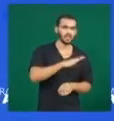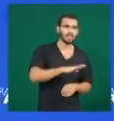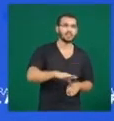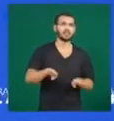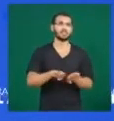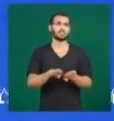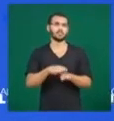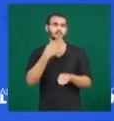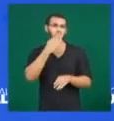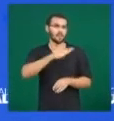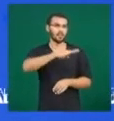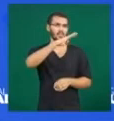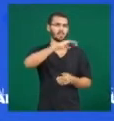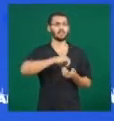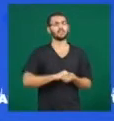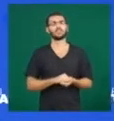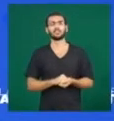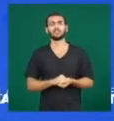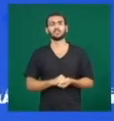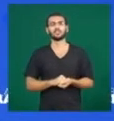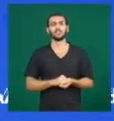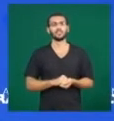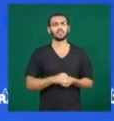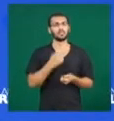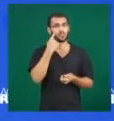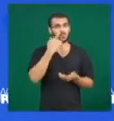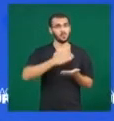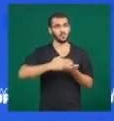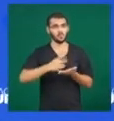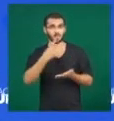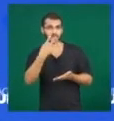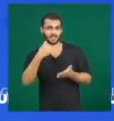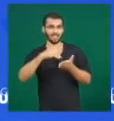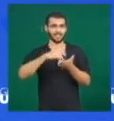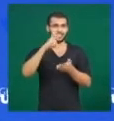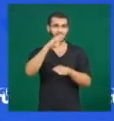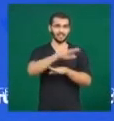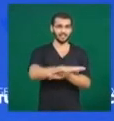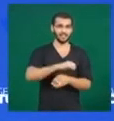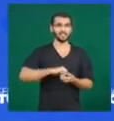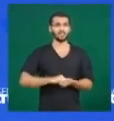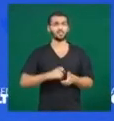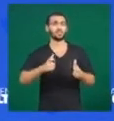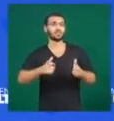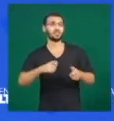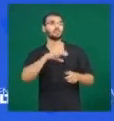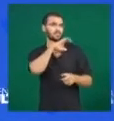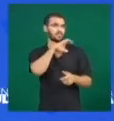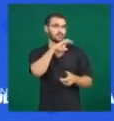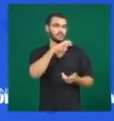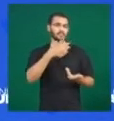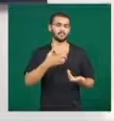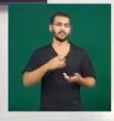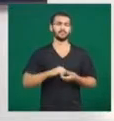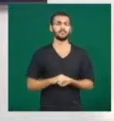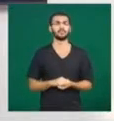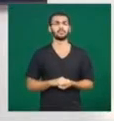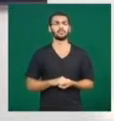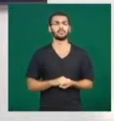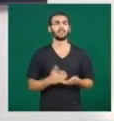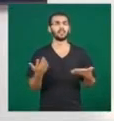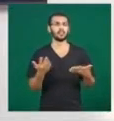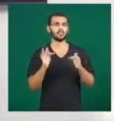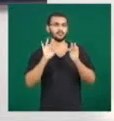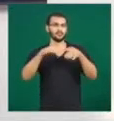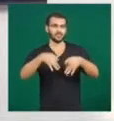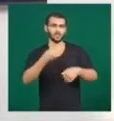o dia com toda a família. É de 3 às 5 da tarde nas imediações do Mundo da Criança, no Parque do Sabiá. E eu fico por